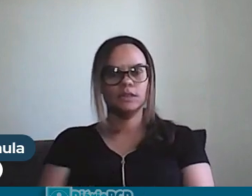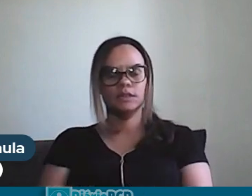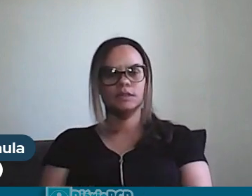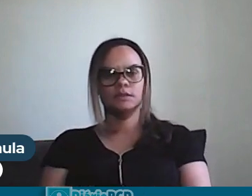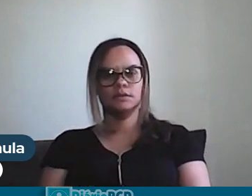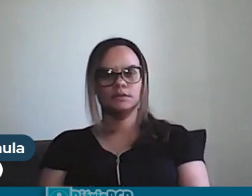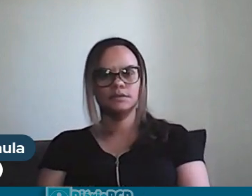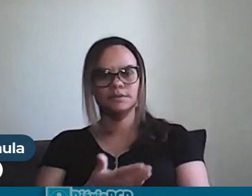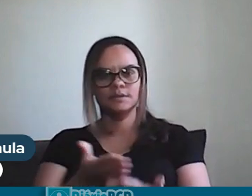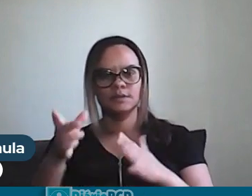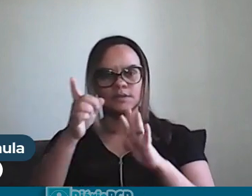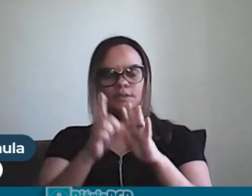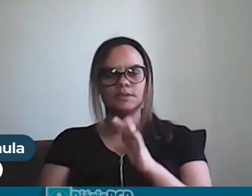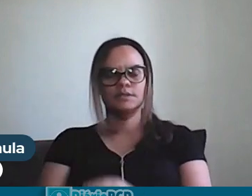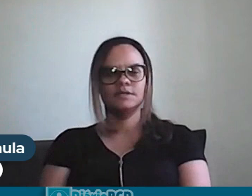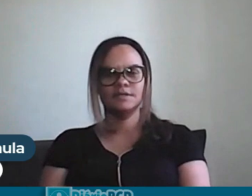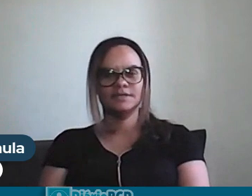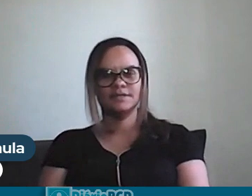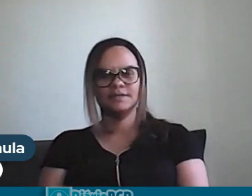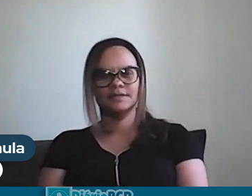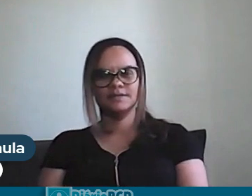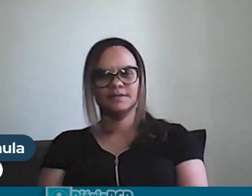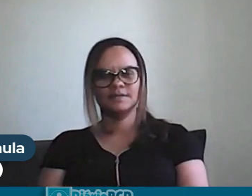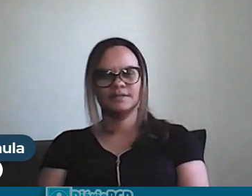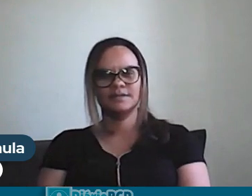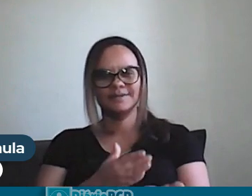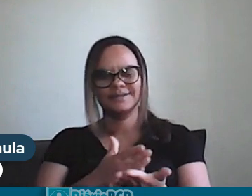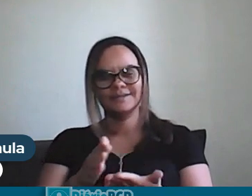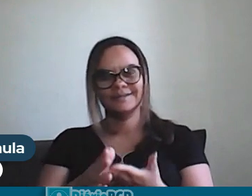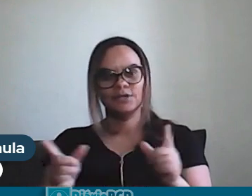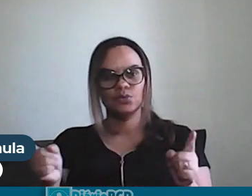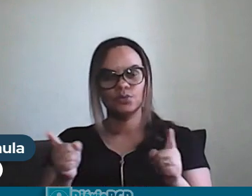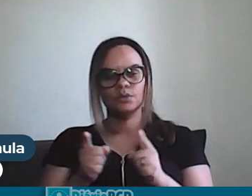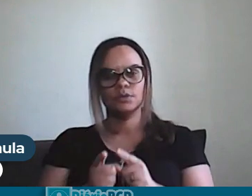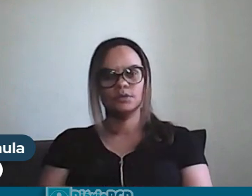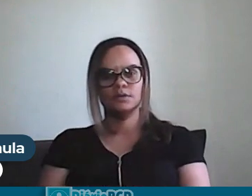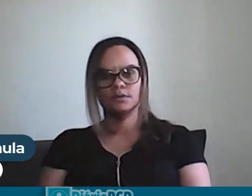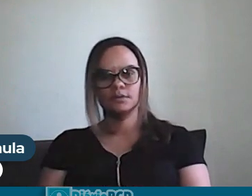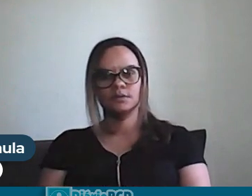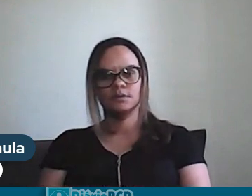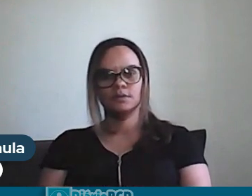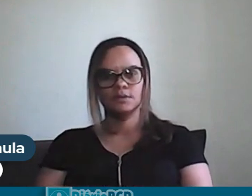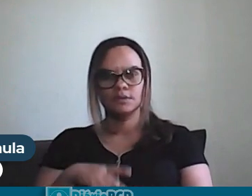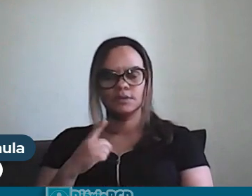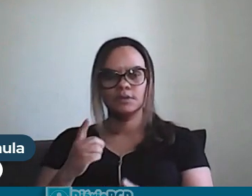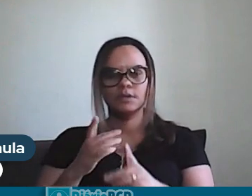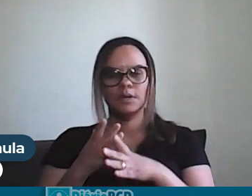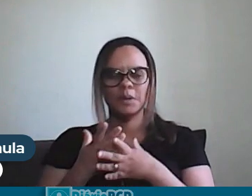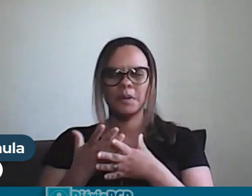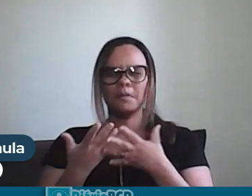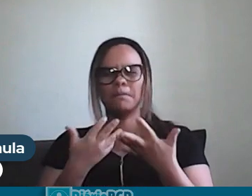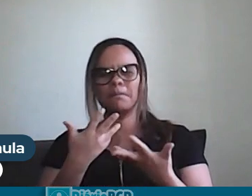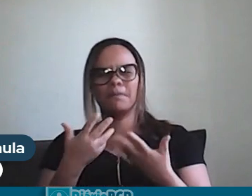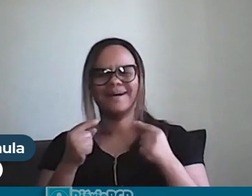perder o direito à isenção do IPVA. Talvez isso seja o mínimo perto de diante de outras políticas